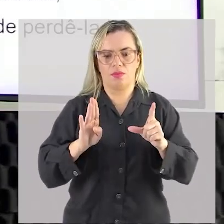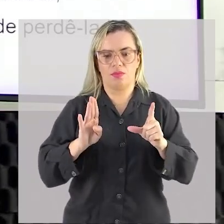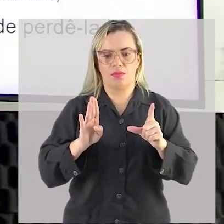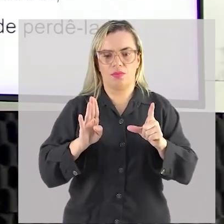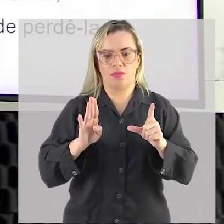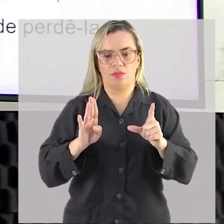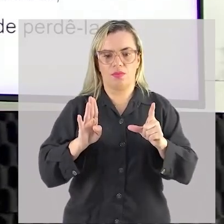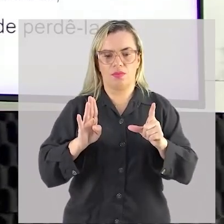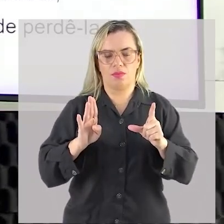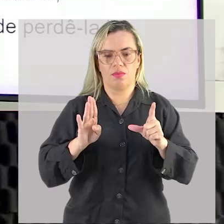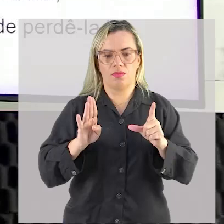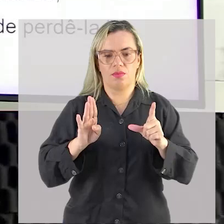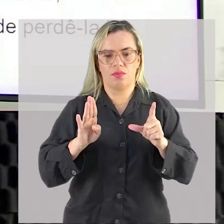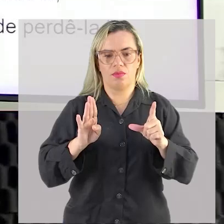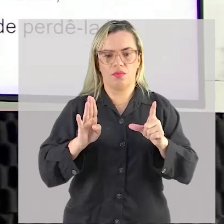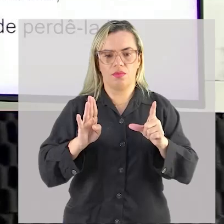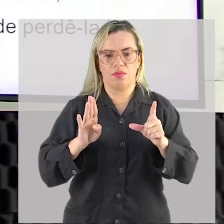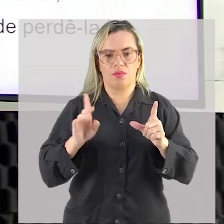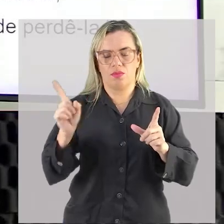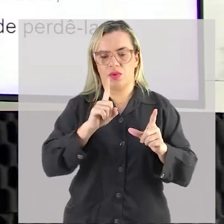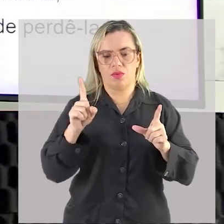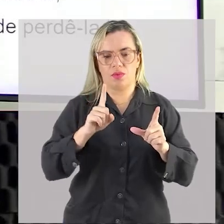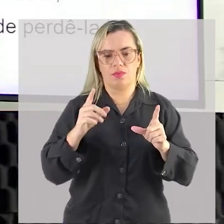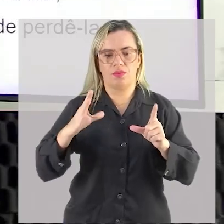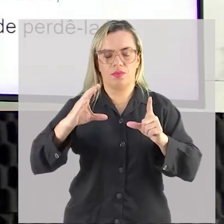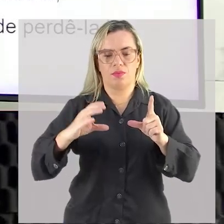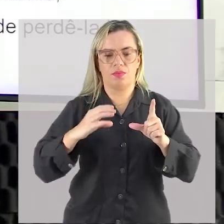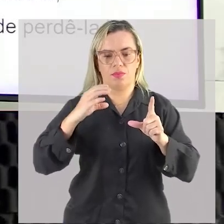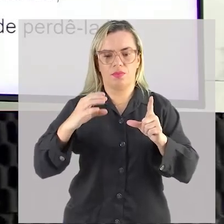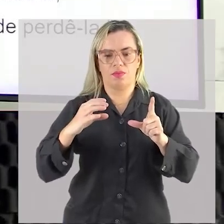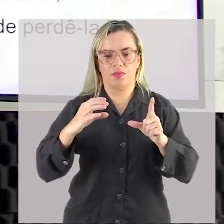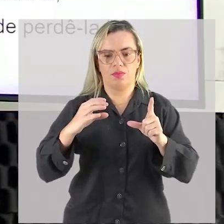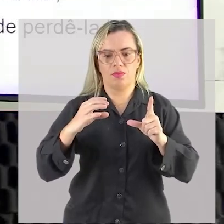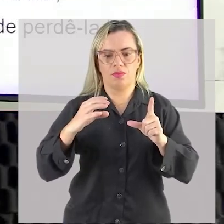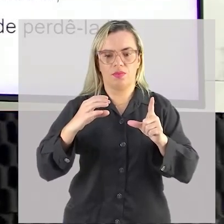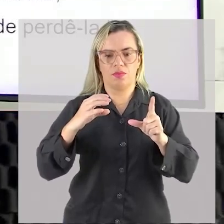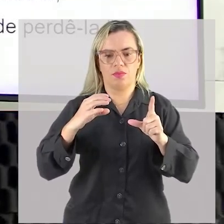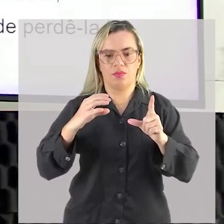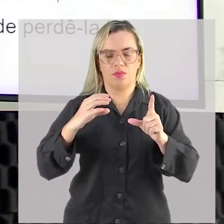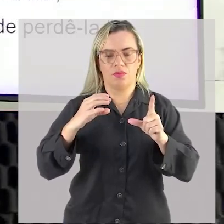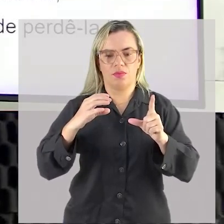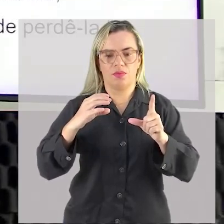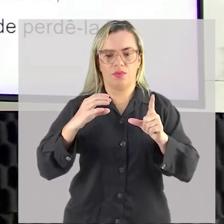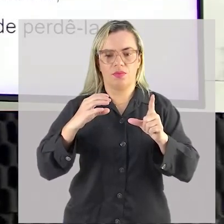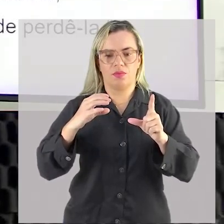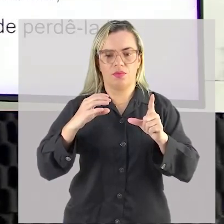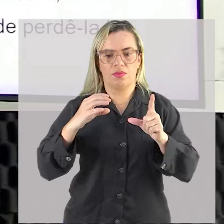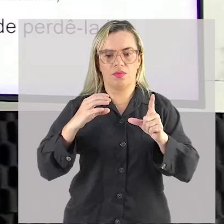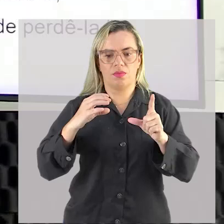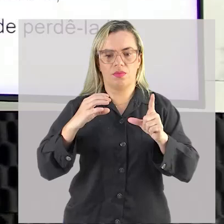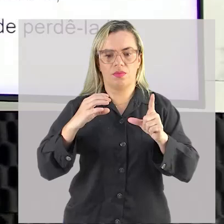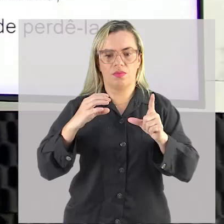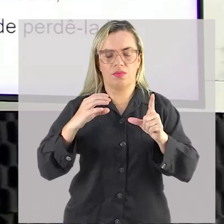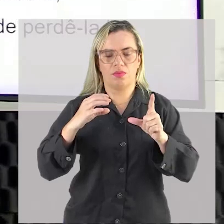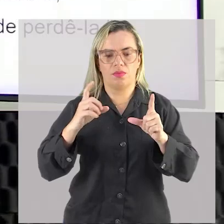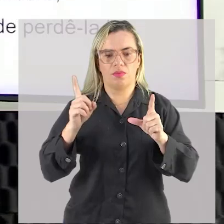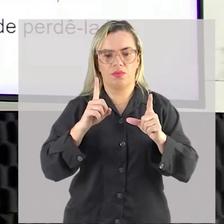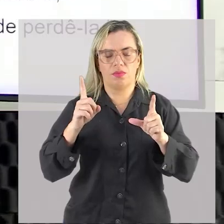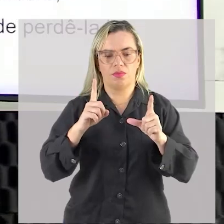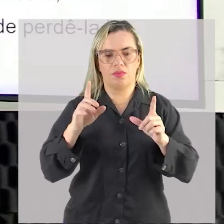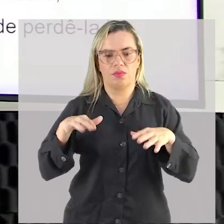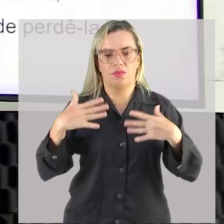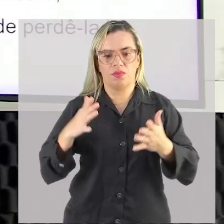Ana Rosa veio ao mundo não é Manuel andava aflito com medo de perdê-la também não é